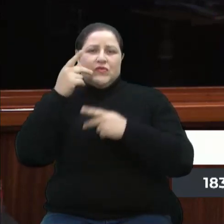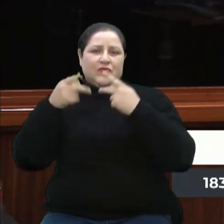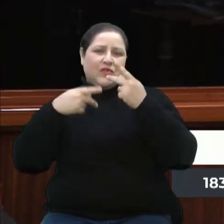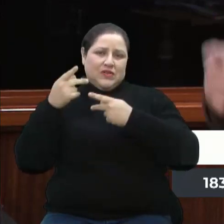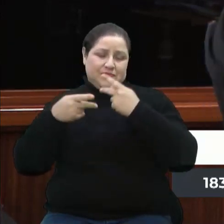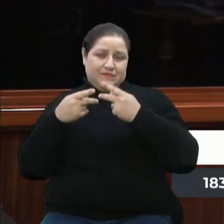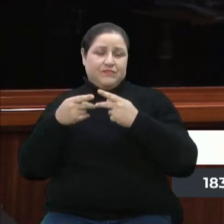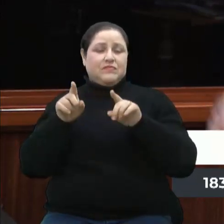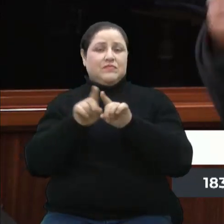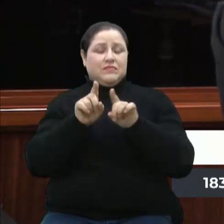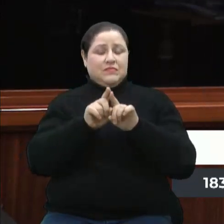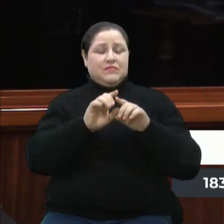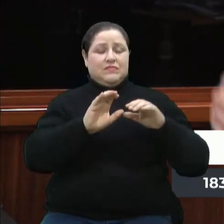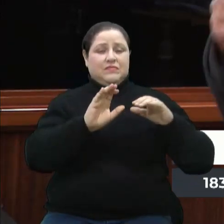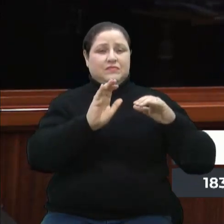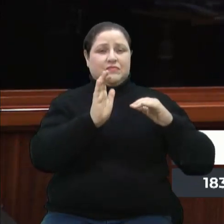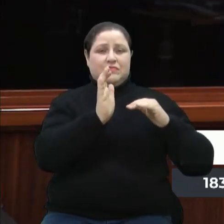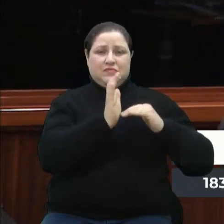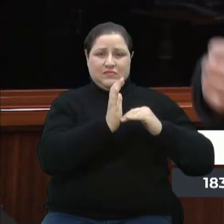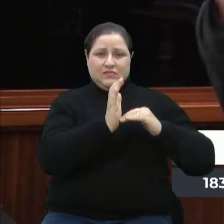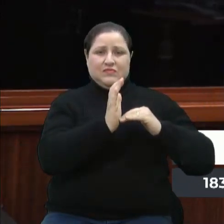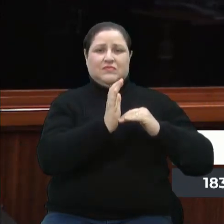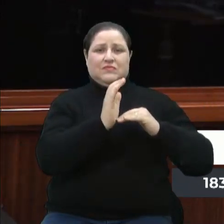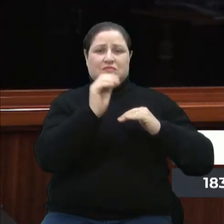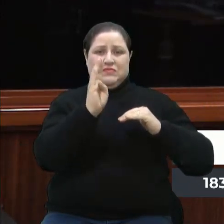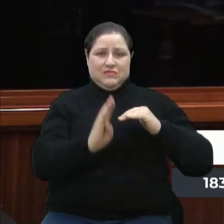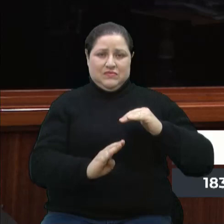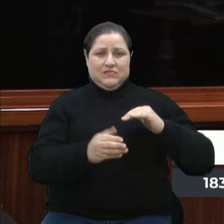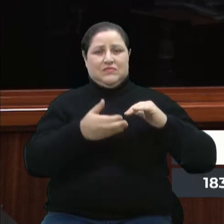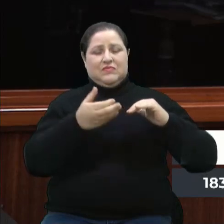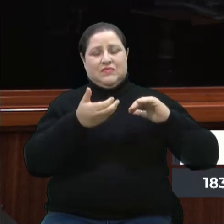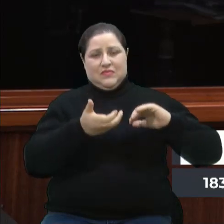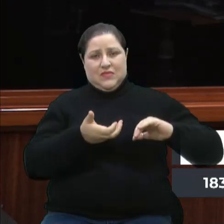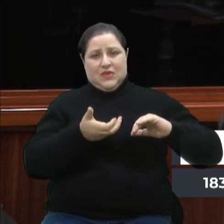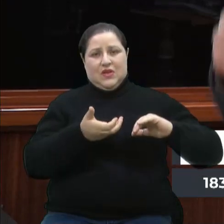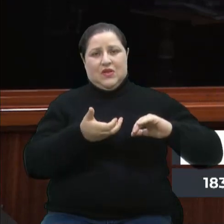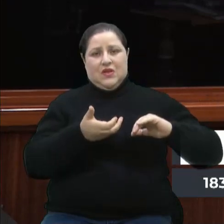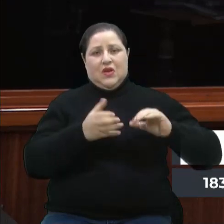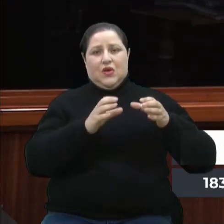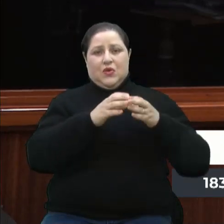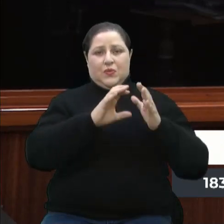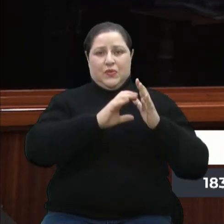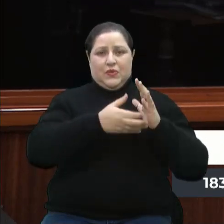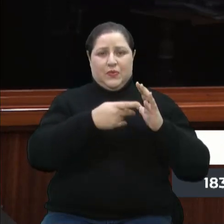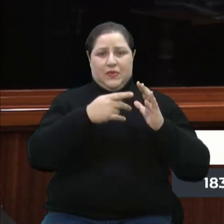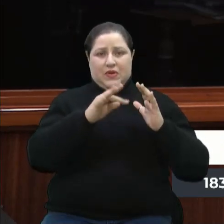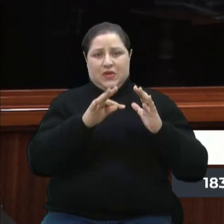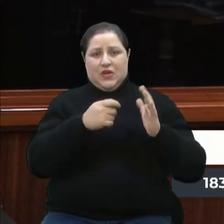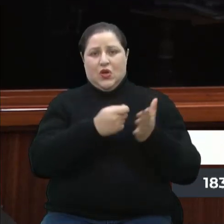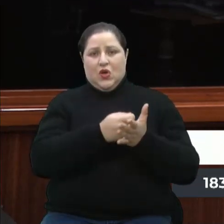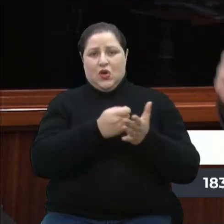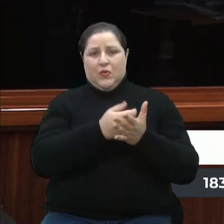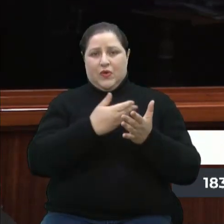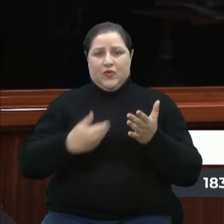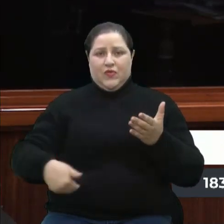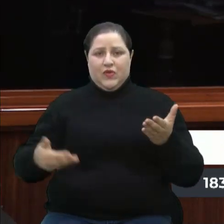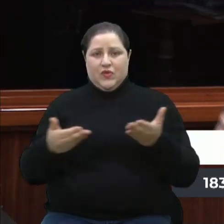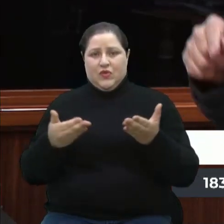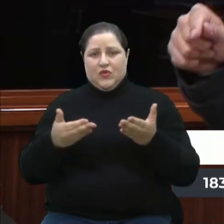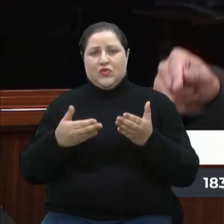no Congresso Nacional, a bancada do PT cobra, né, do governo atual medidas,